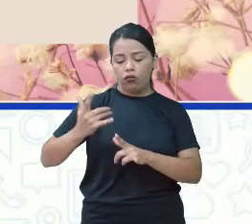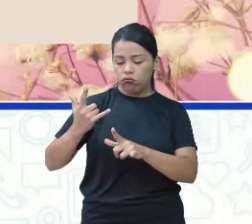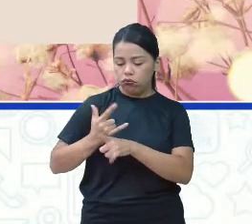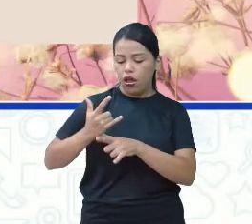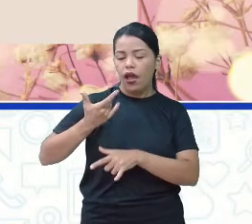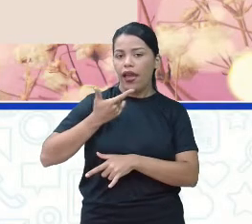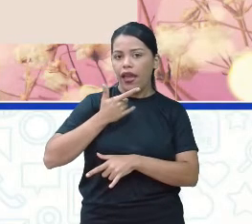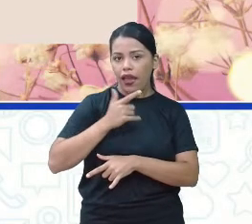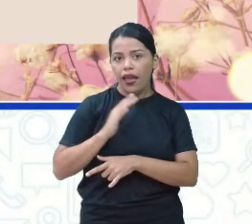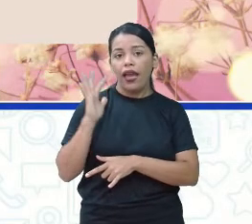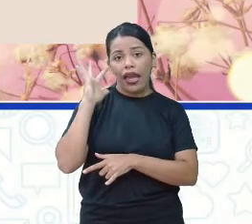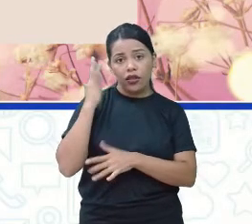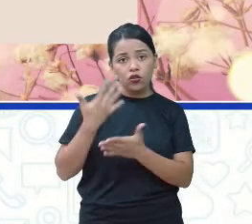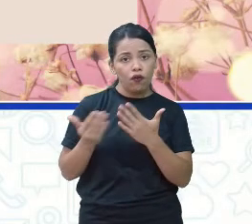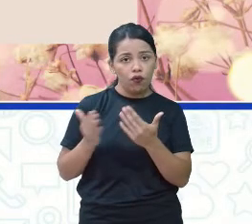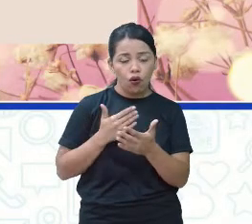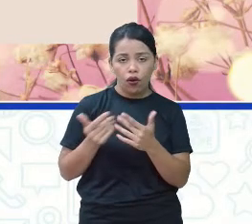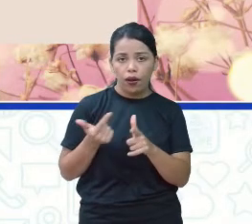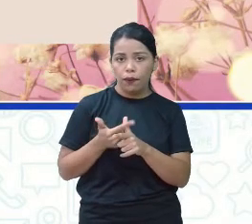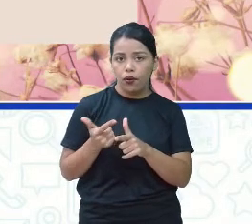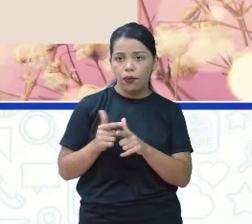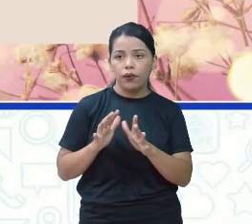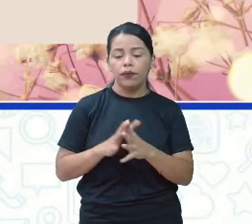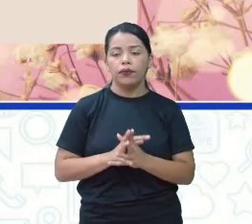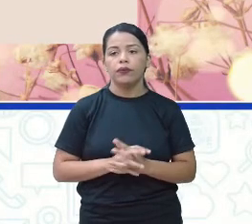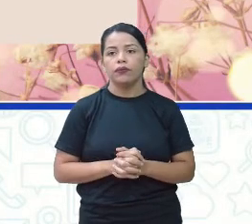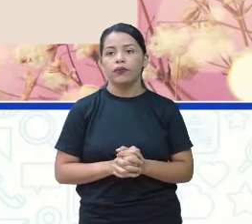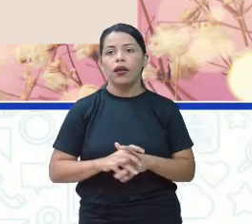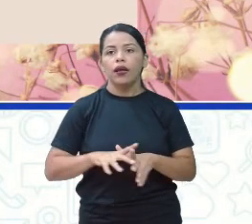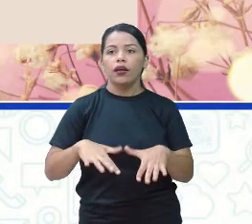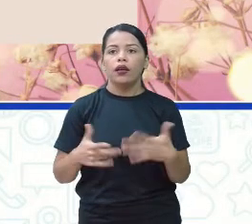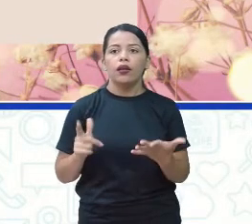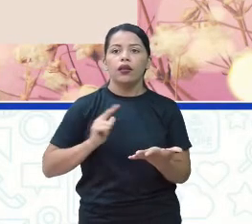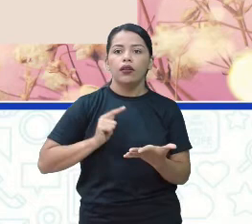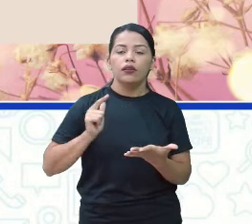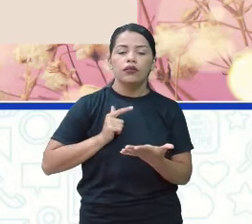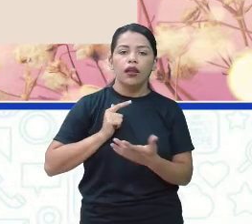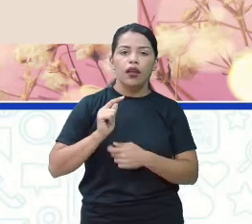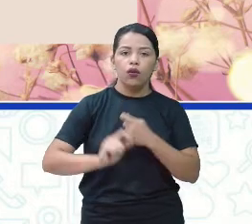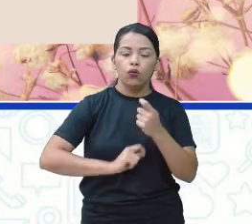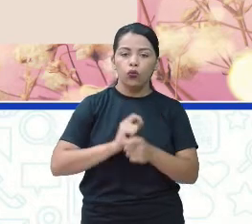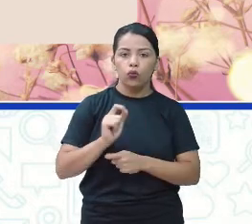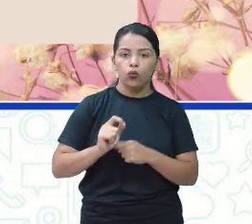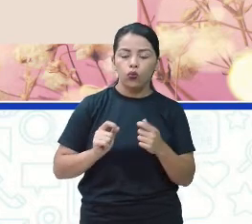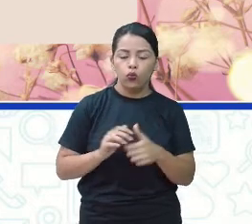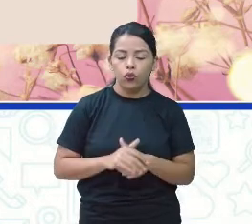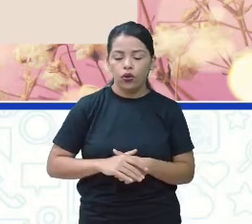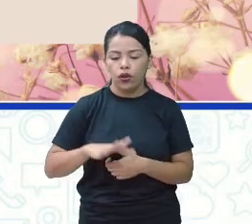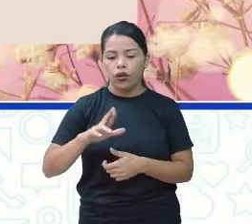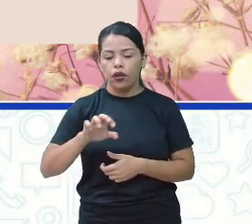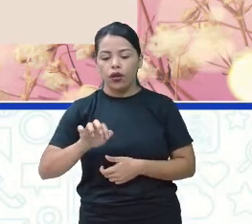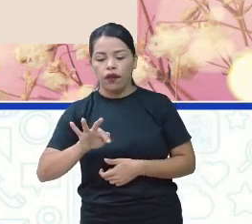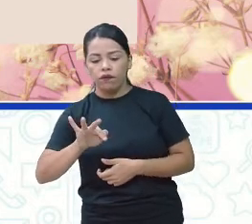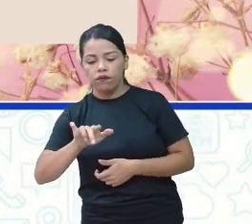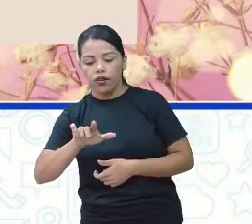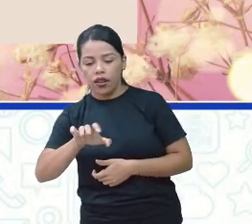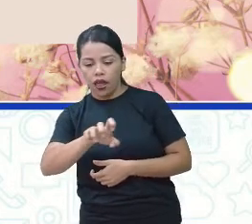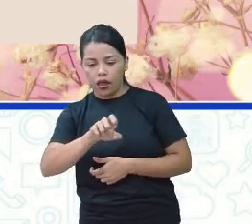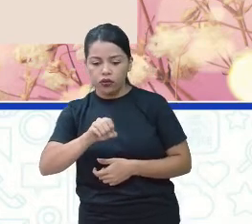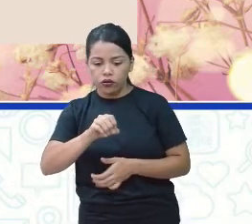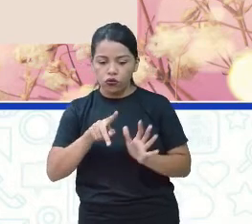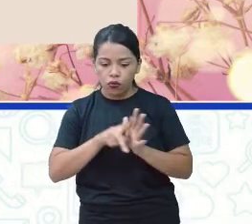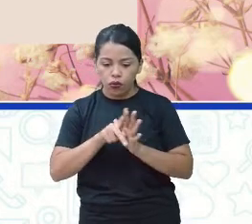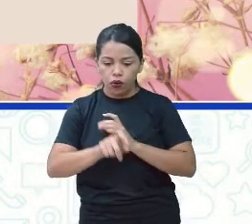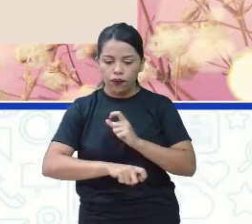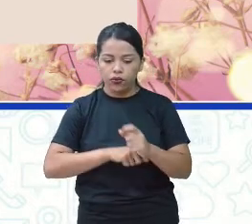reflexos medulares, ou seja, que acontece na medula, está um reflexo flexor, que eu acabei de falar. Mais uma vez eu dizendo